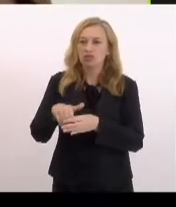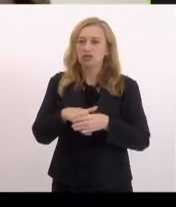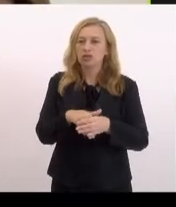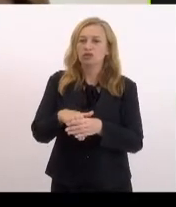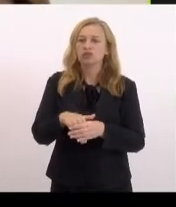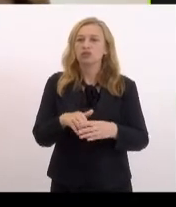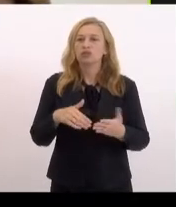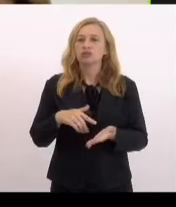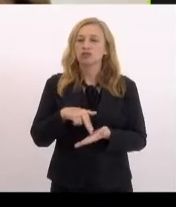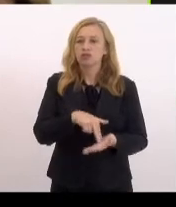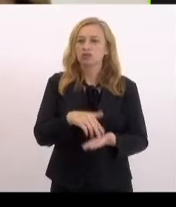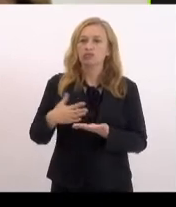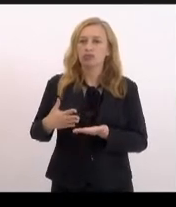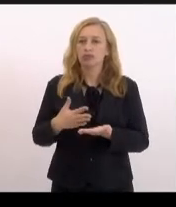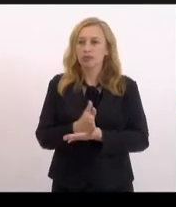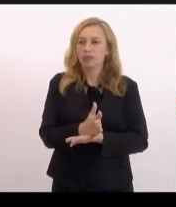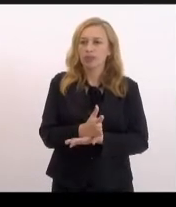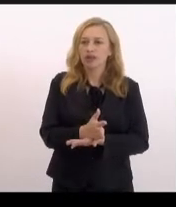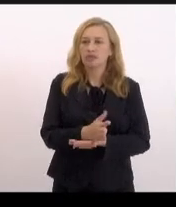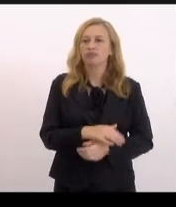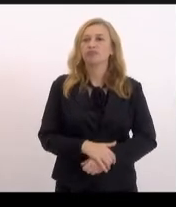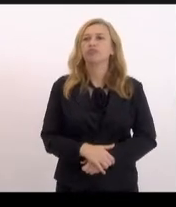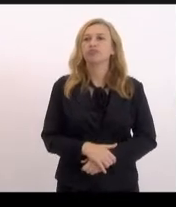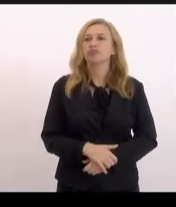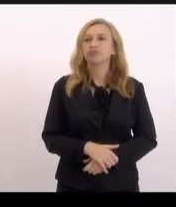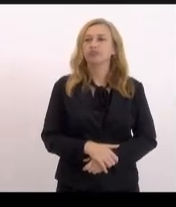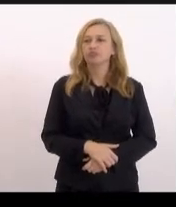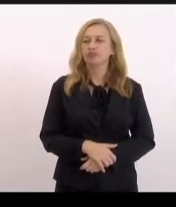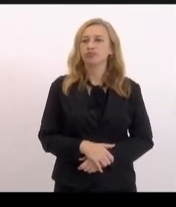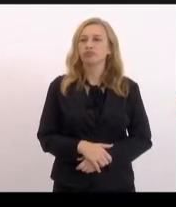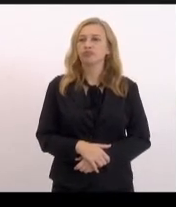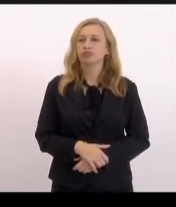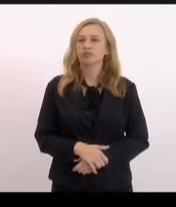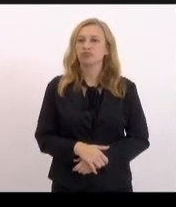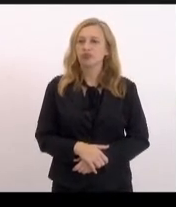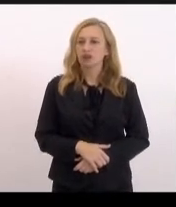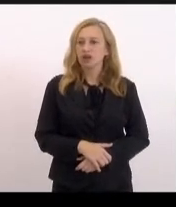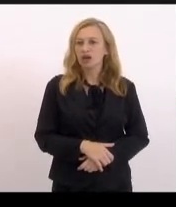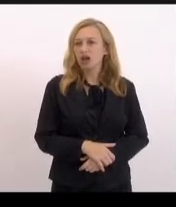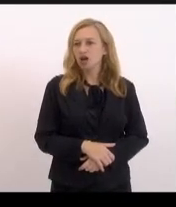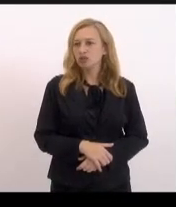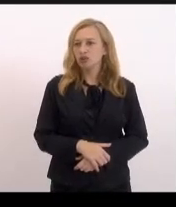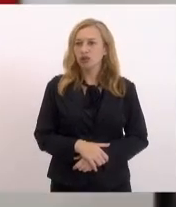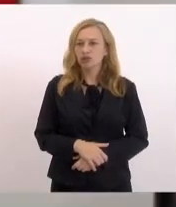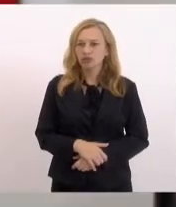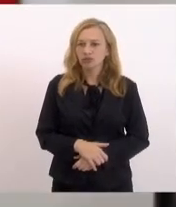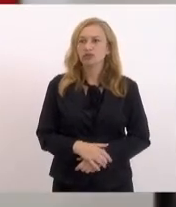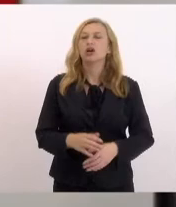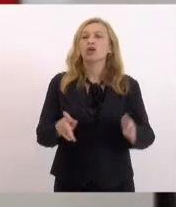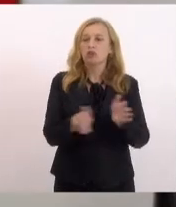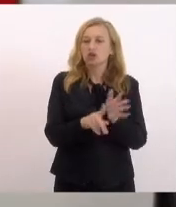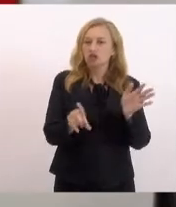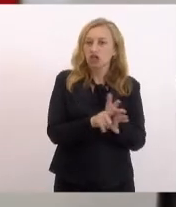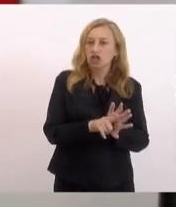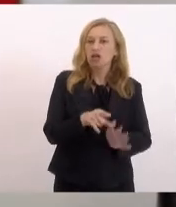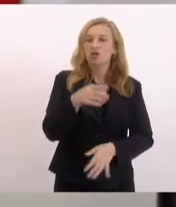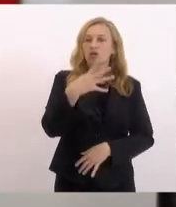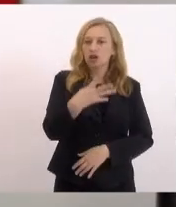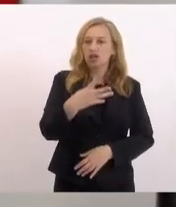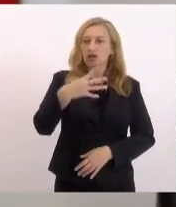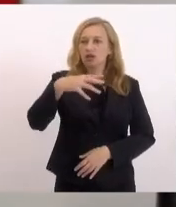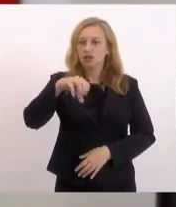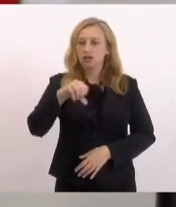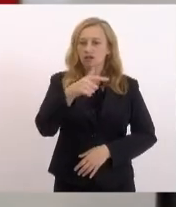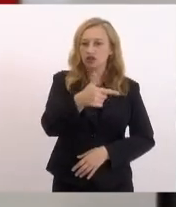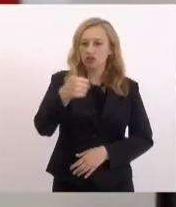Todos que aprovam permaneçam como estão. Aprovado, vai ao autógrafo. Projeto de Lei 4998 de 21,